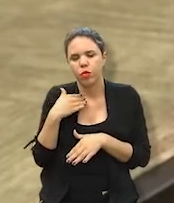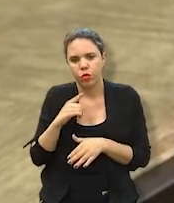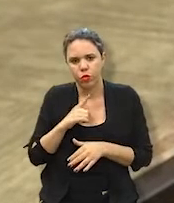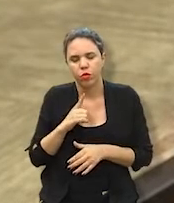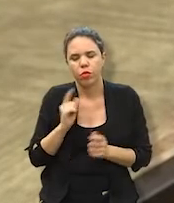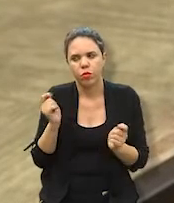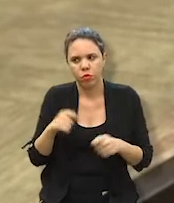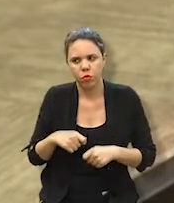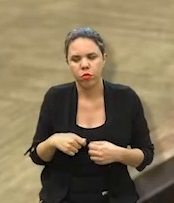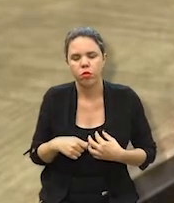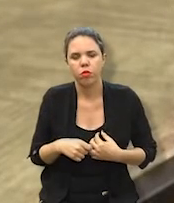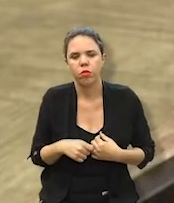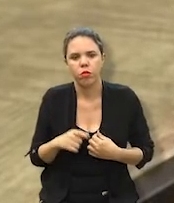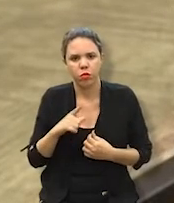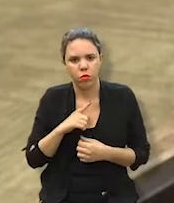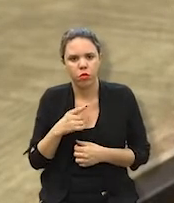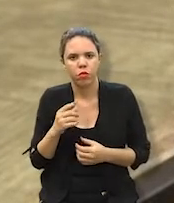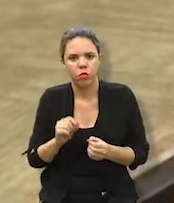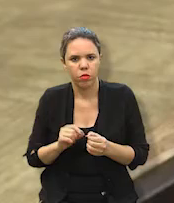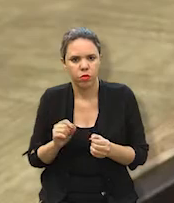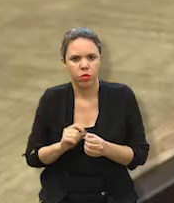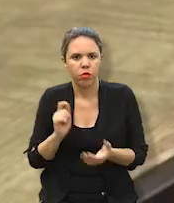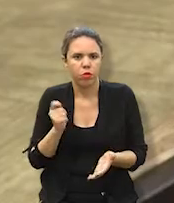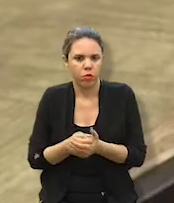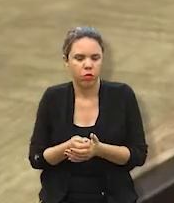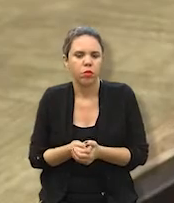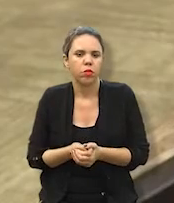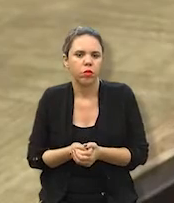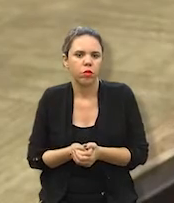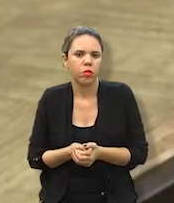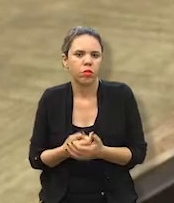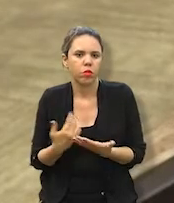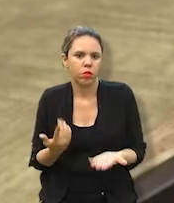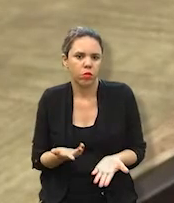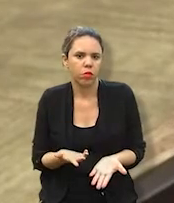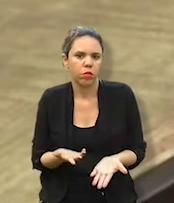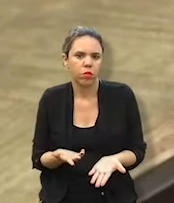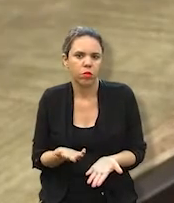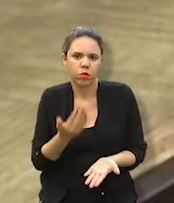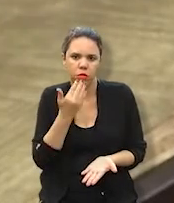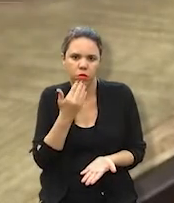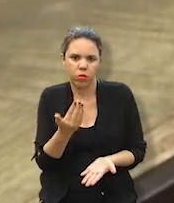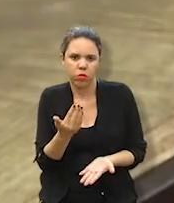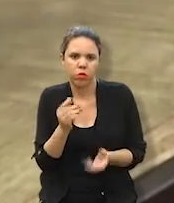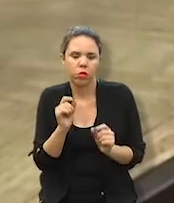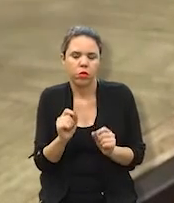prefeitura, temos condições, né, o município de fazer o pagamento, então